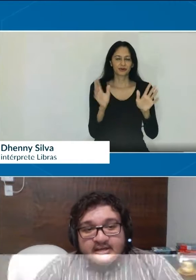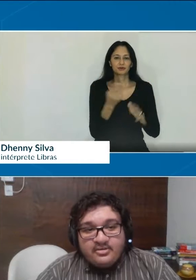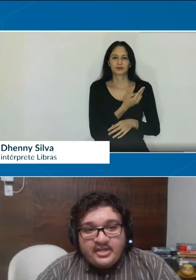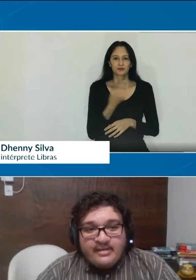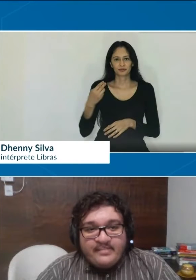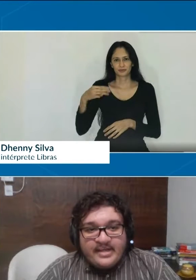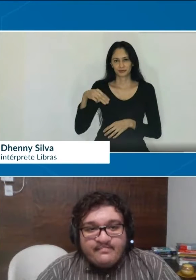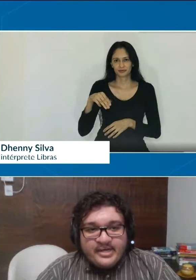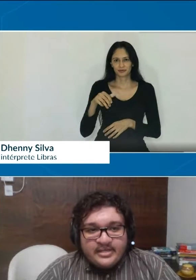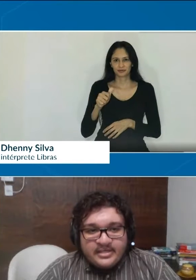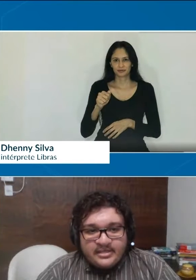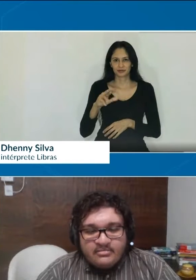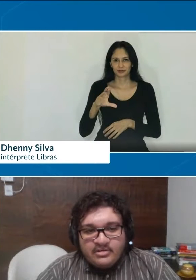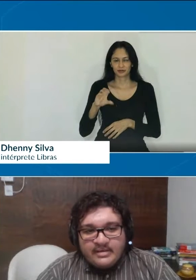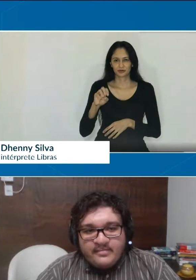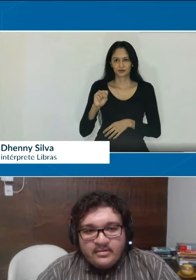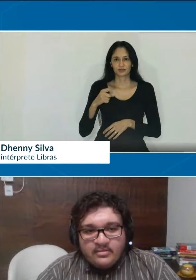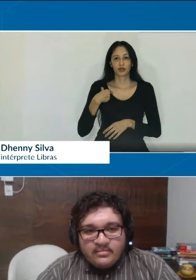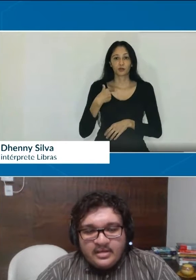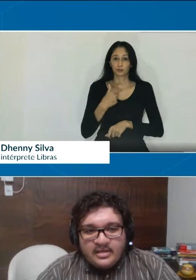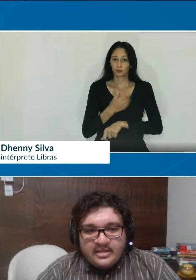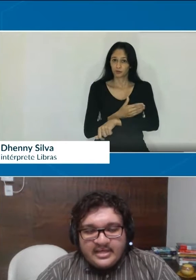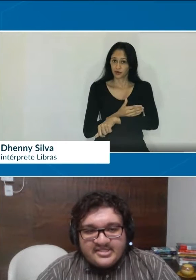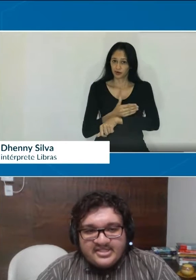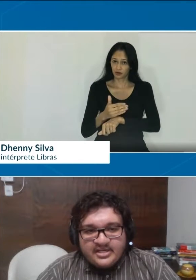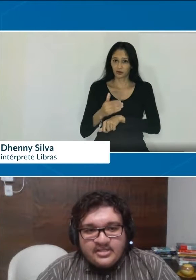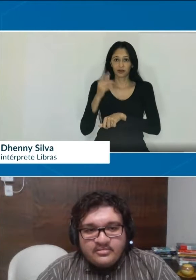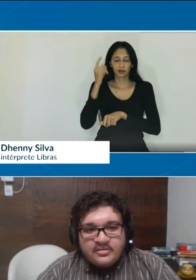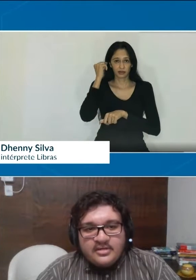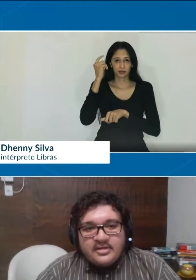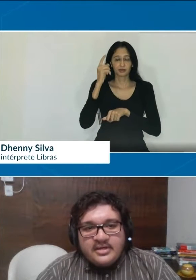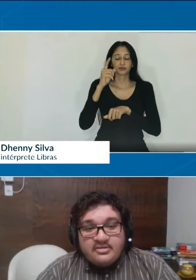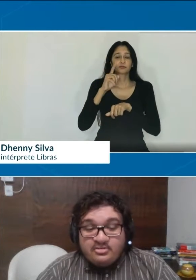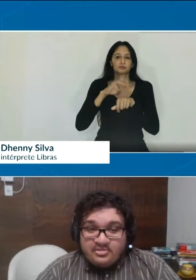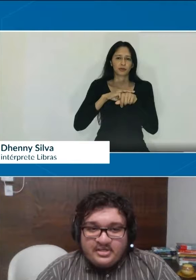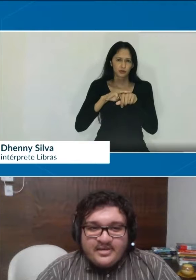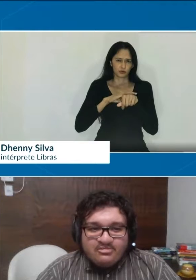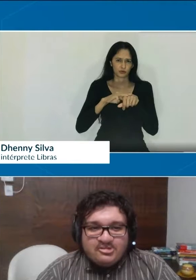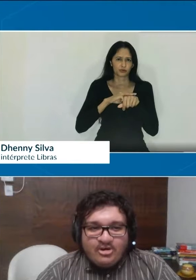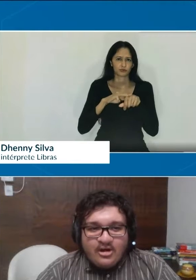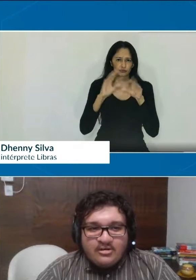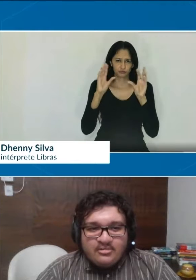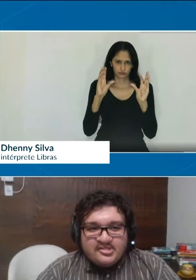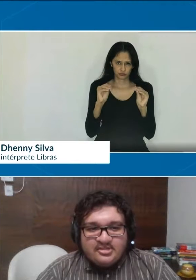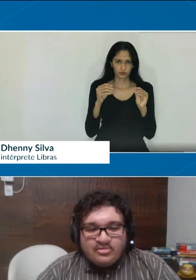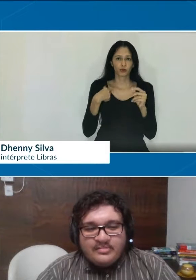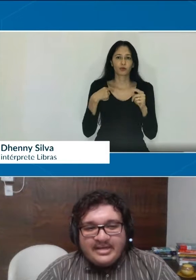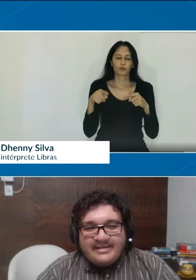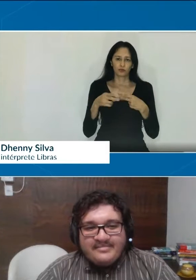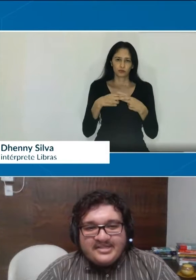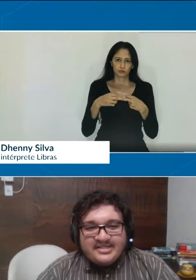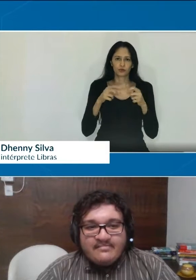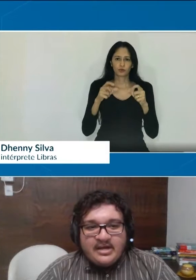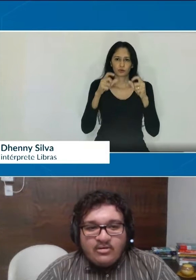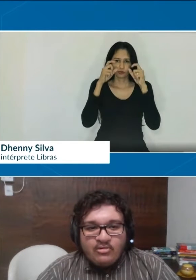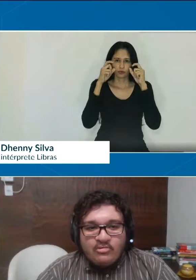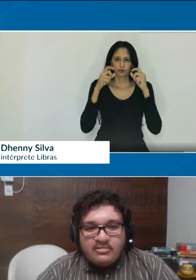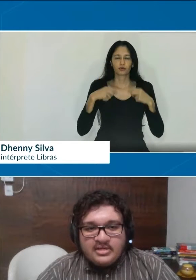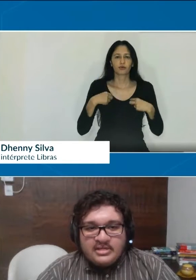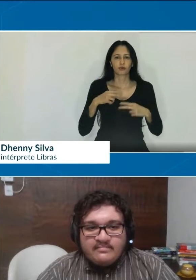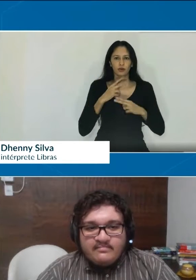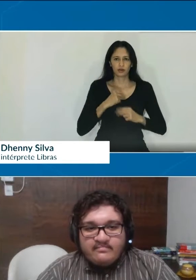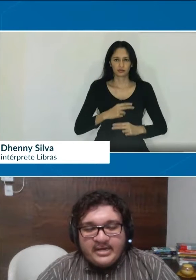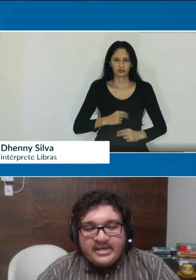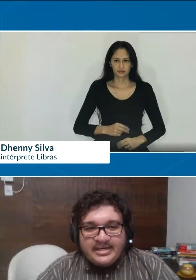Marcos. Eu tenho a pele branca, o cabelo castanho. Eu também uso óculos. Eu estou com uma camisa